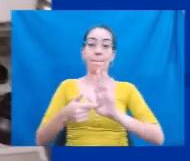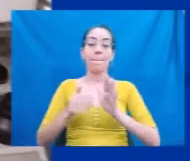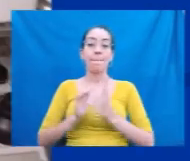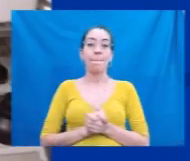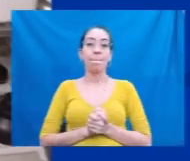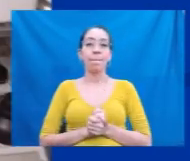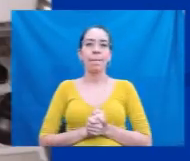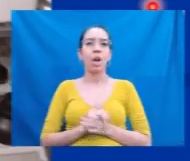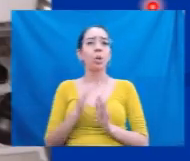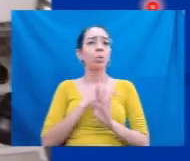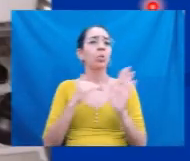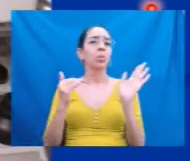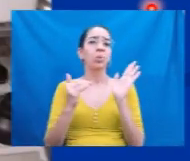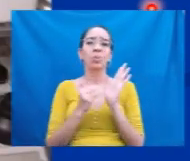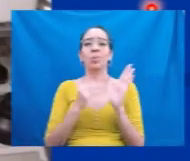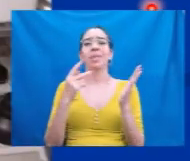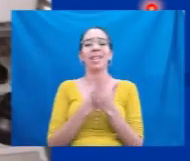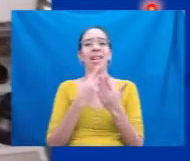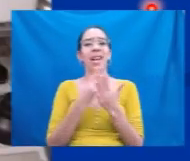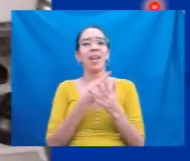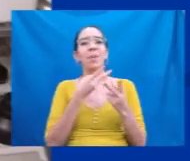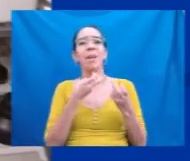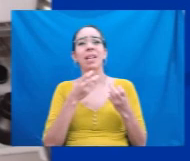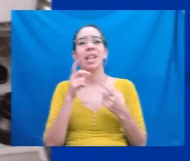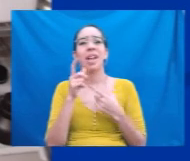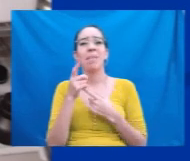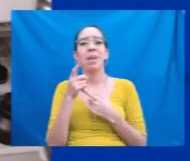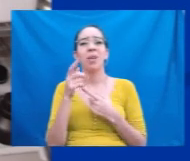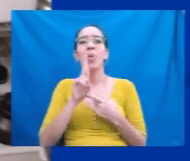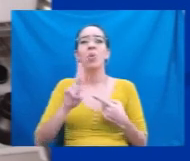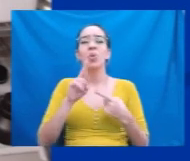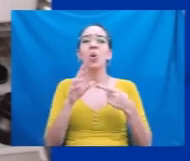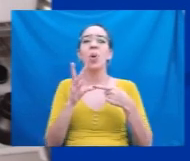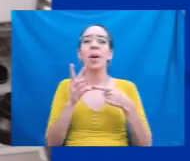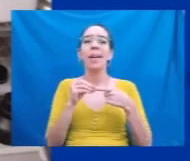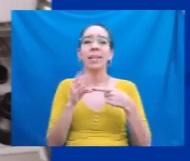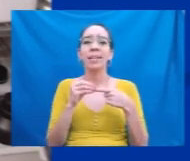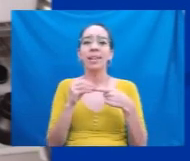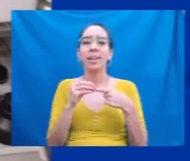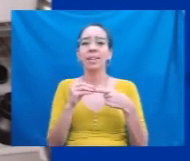vocês vejam, gente, tudo errado. Vejam, isso aqui é uma caneta, vocês já vejam que ela está até já